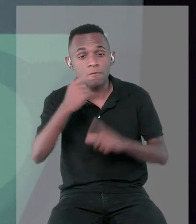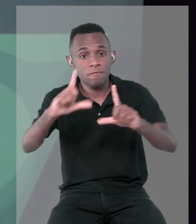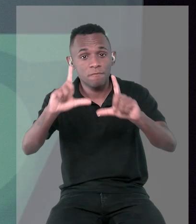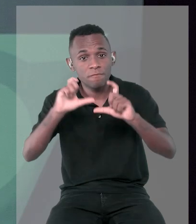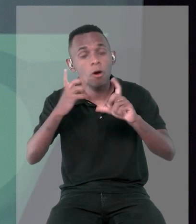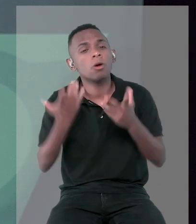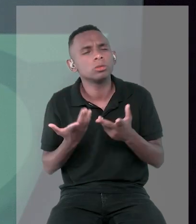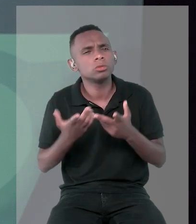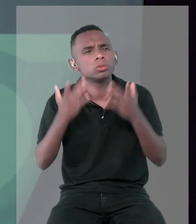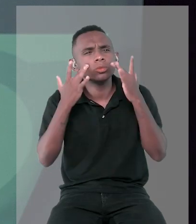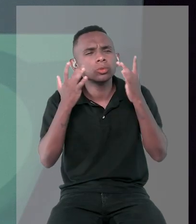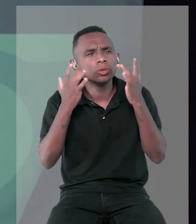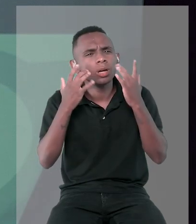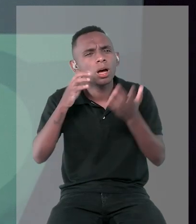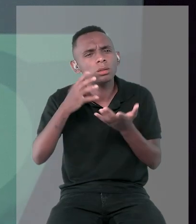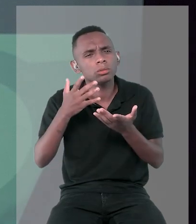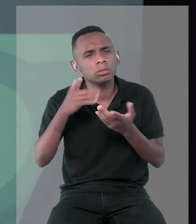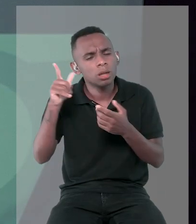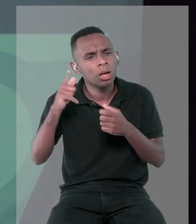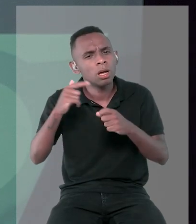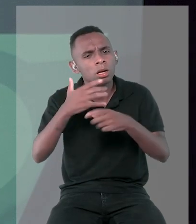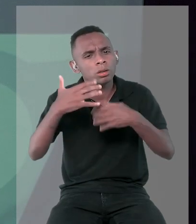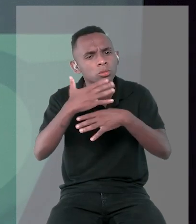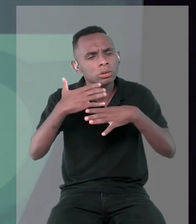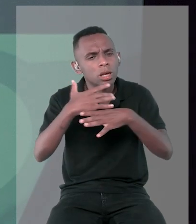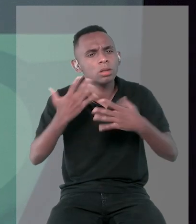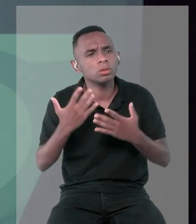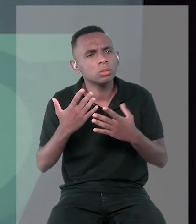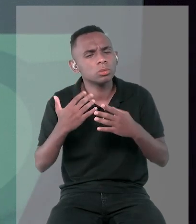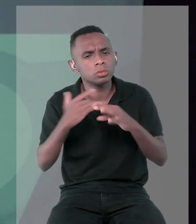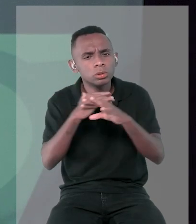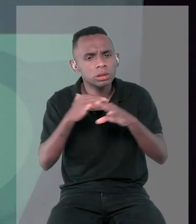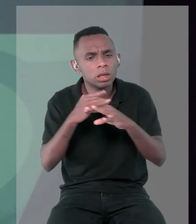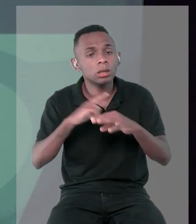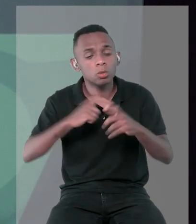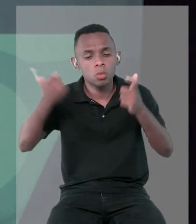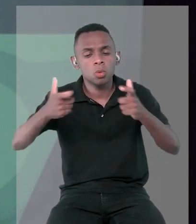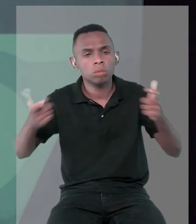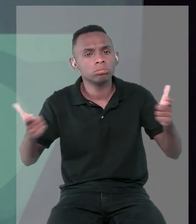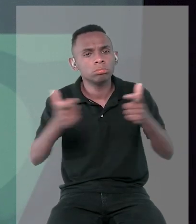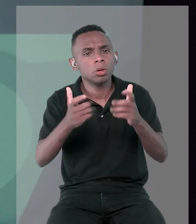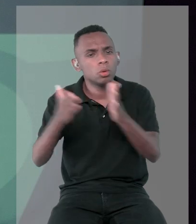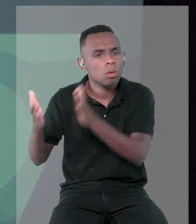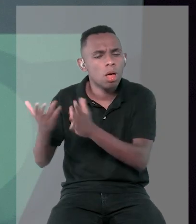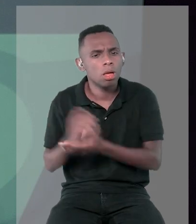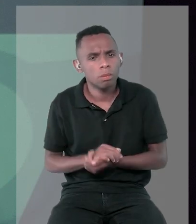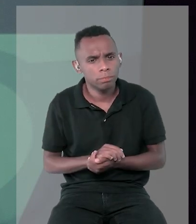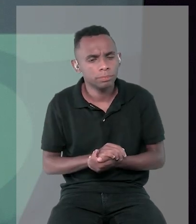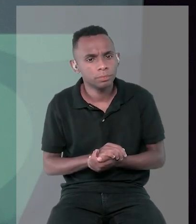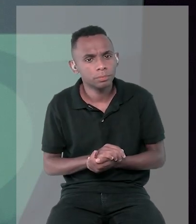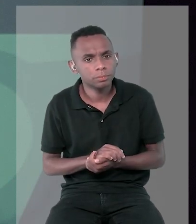teatro lá no centro, que tem um espaço menor do lado.